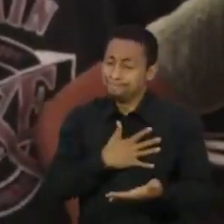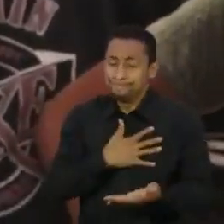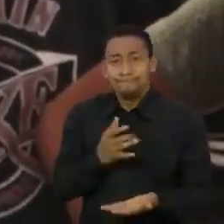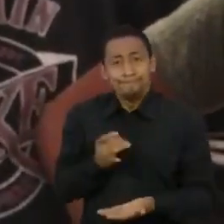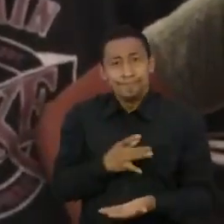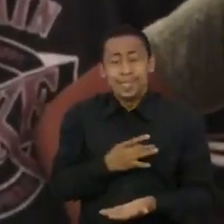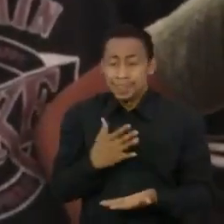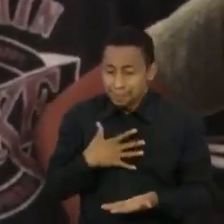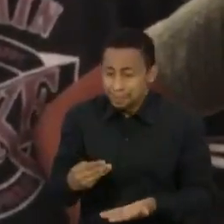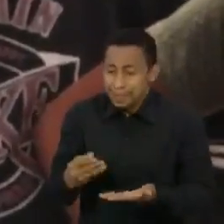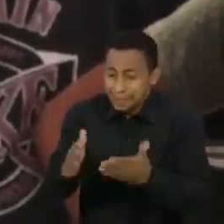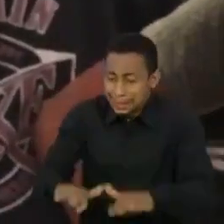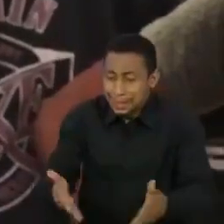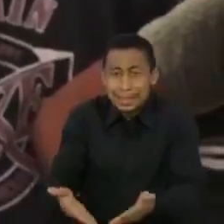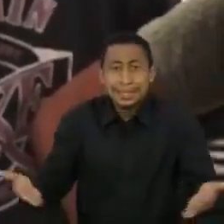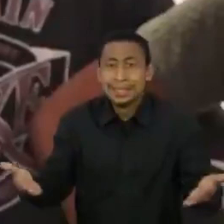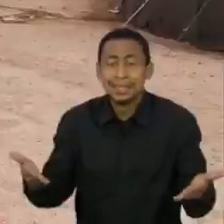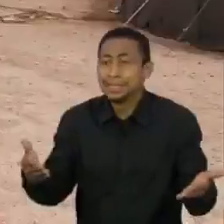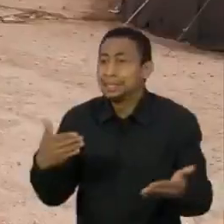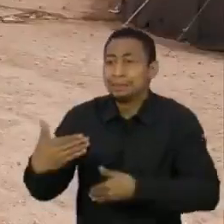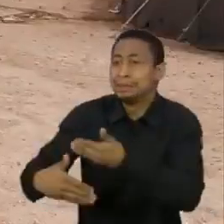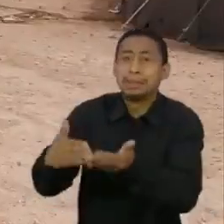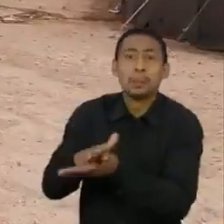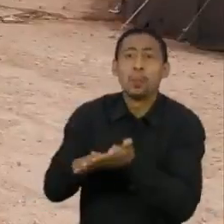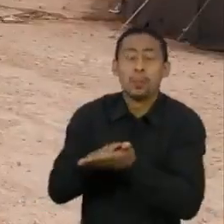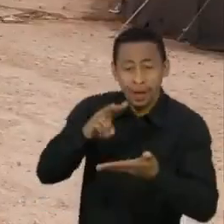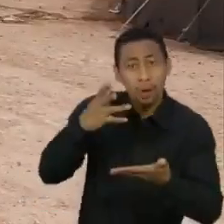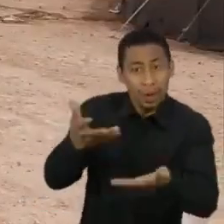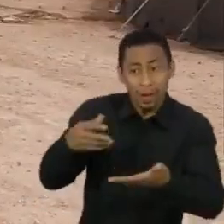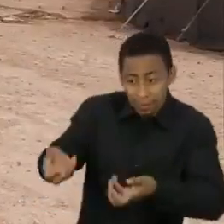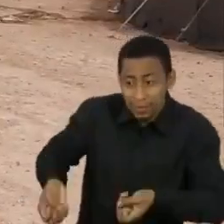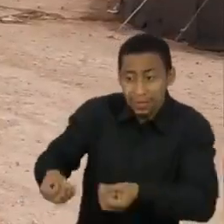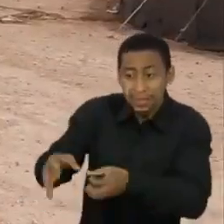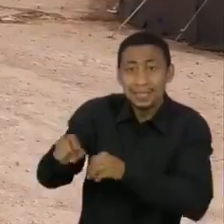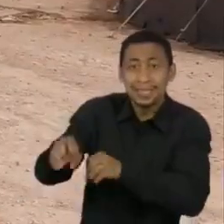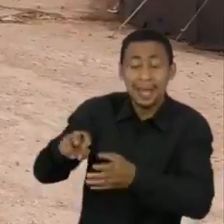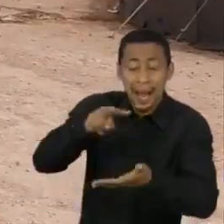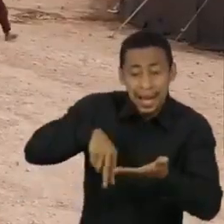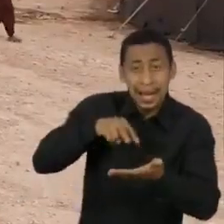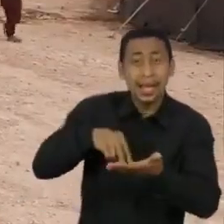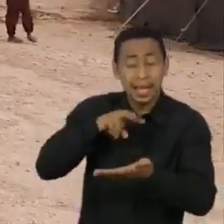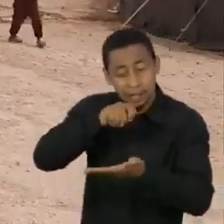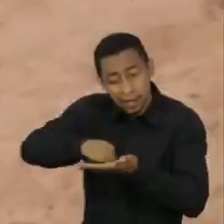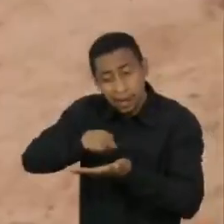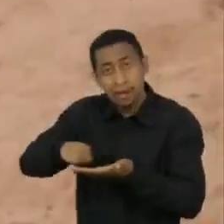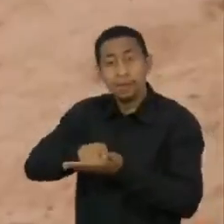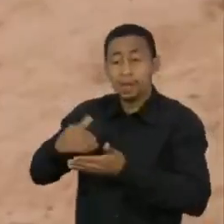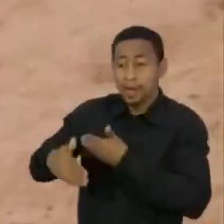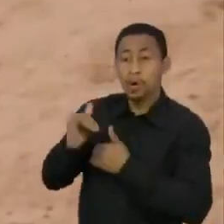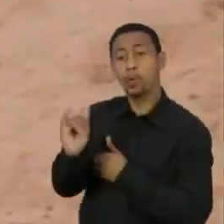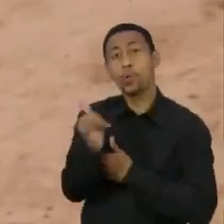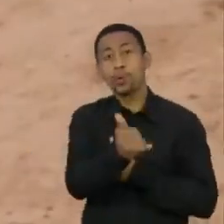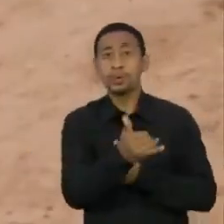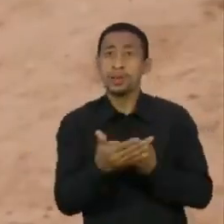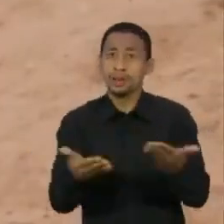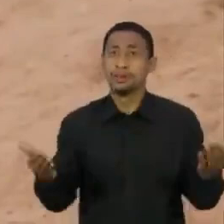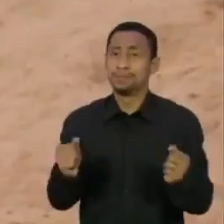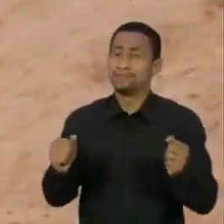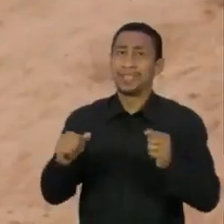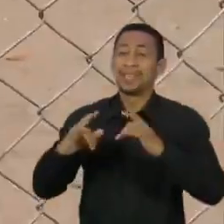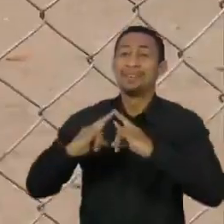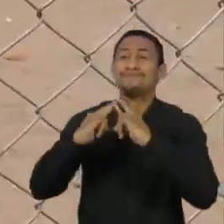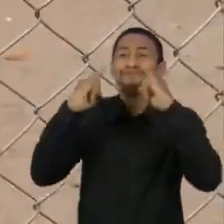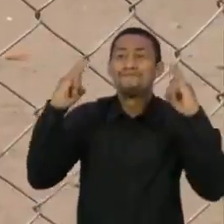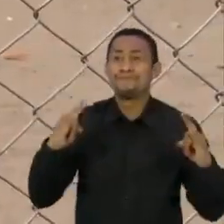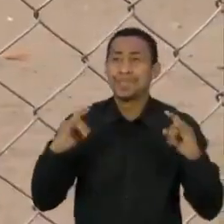eles aprendessem a ler, escrever e contar. Todos vivem amontoados em tendas com instalações médicas mínimas e